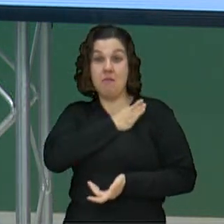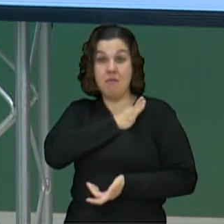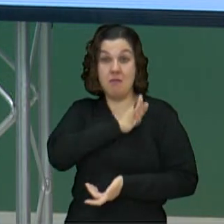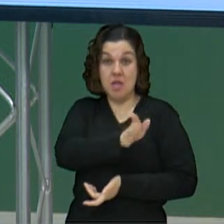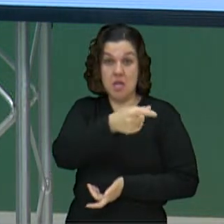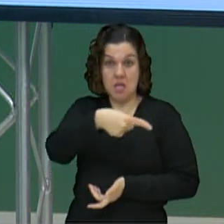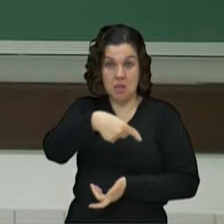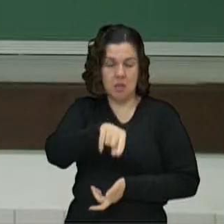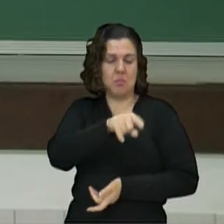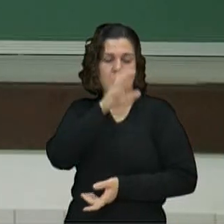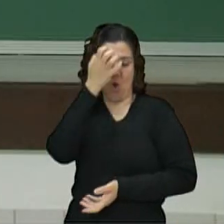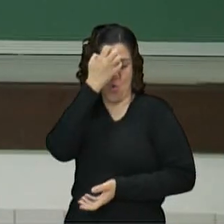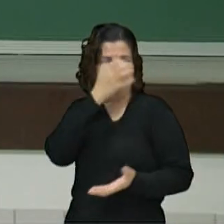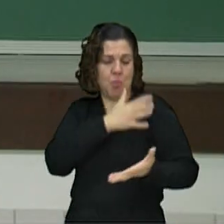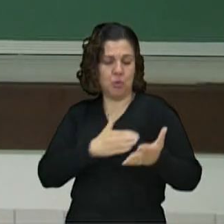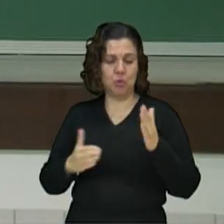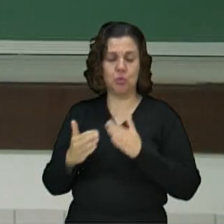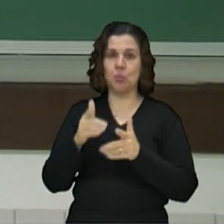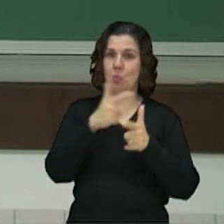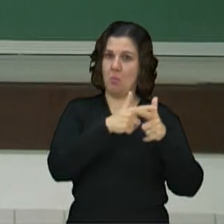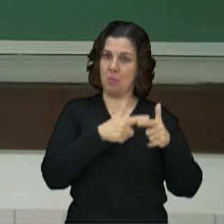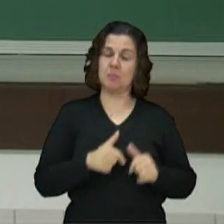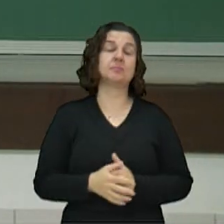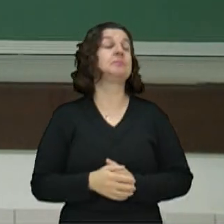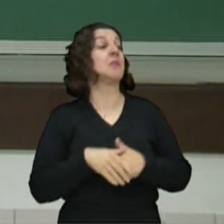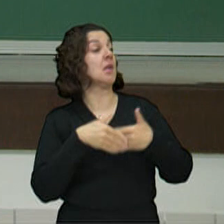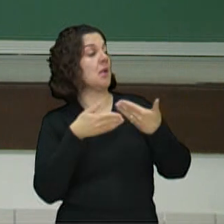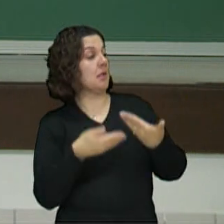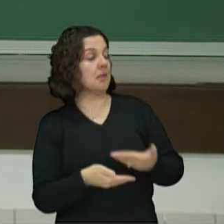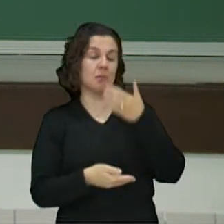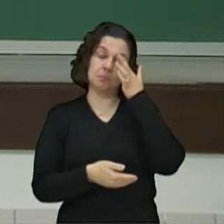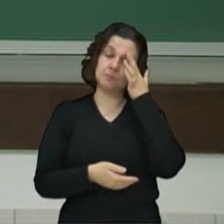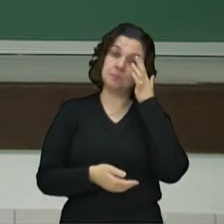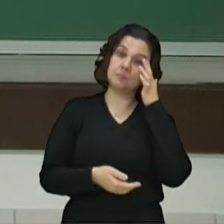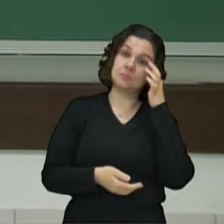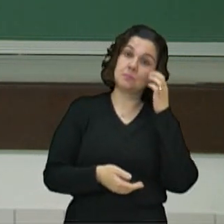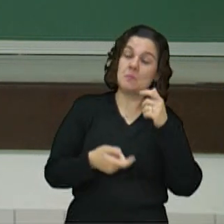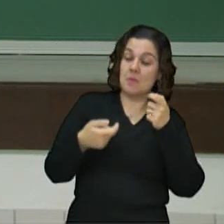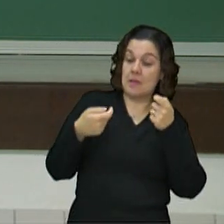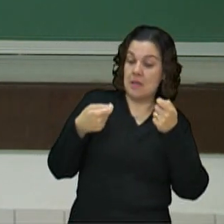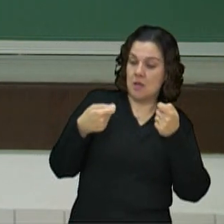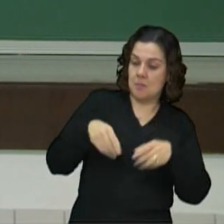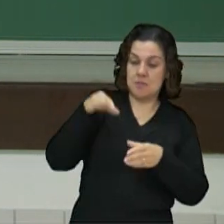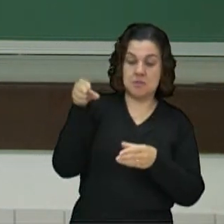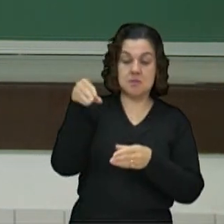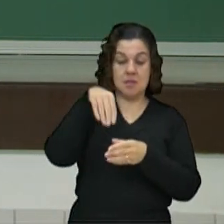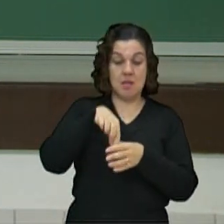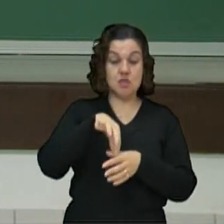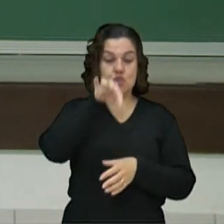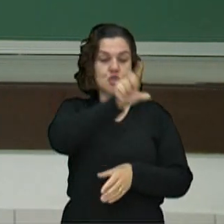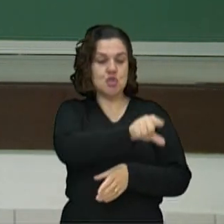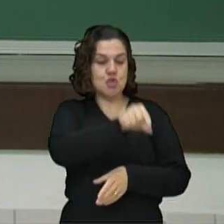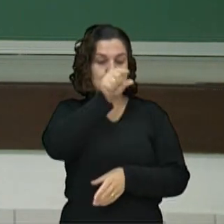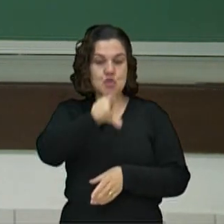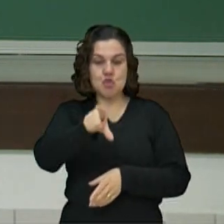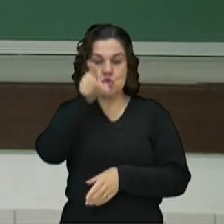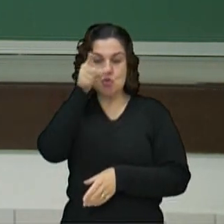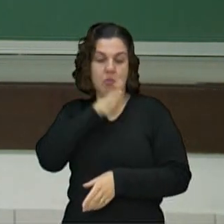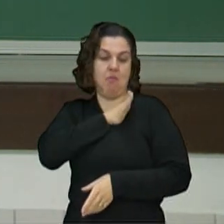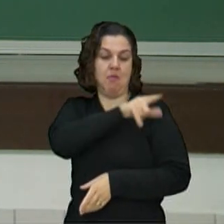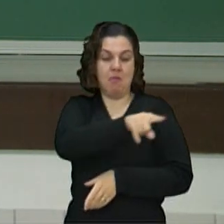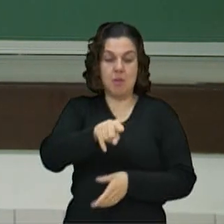são os responsáveis pelos problemas existentes. Então, há necessidade de eleger inimigos e de combater